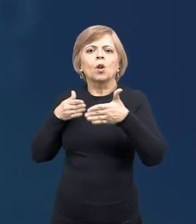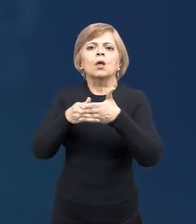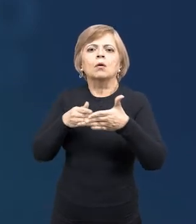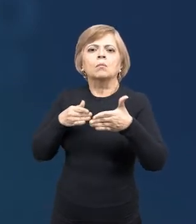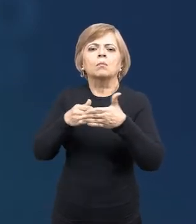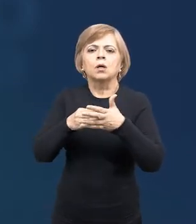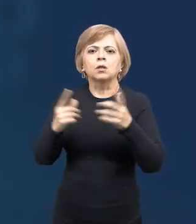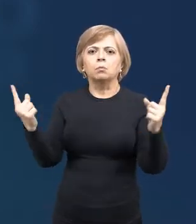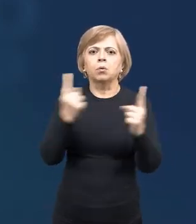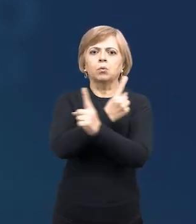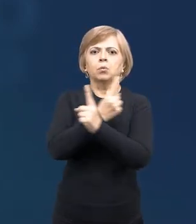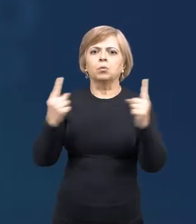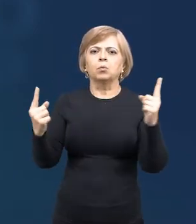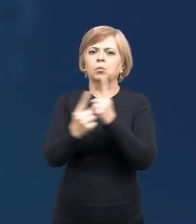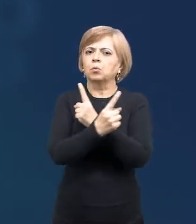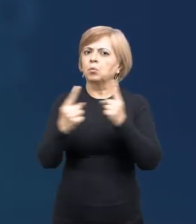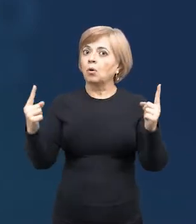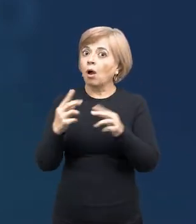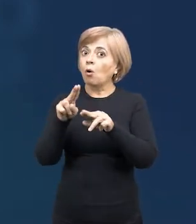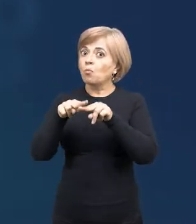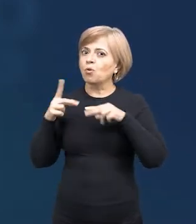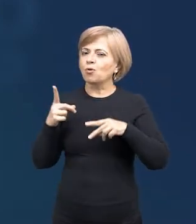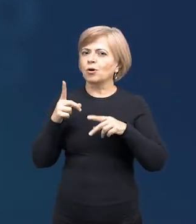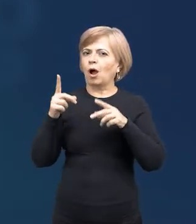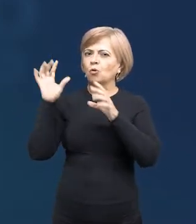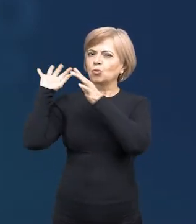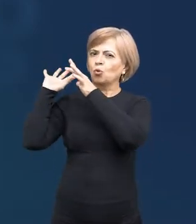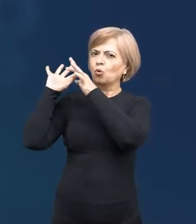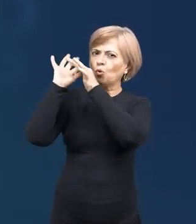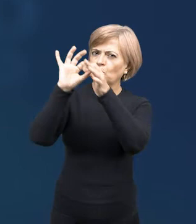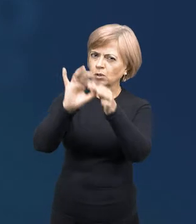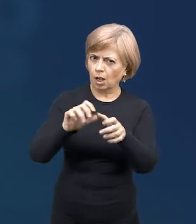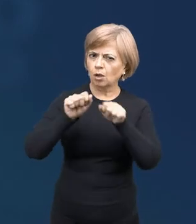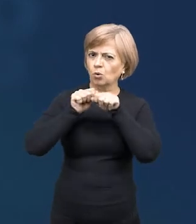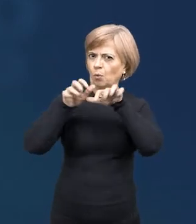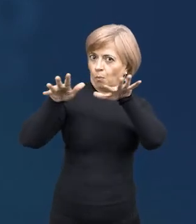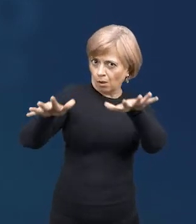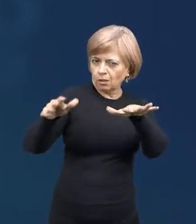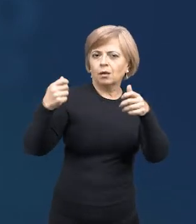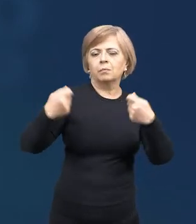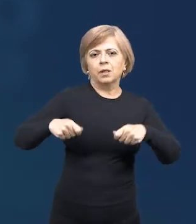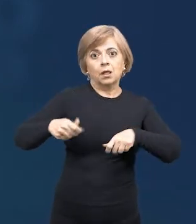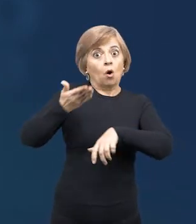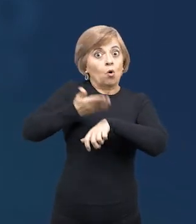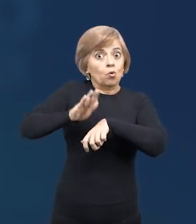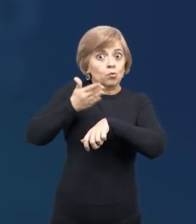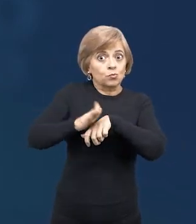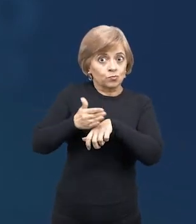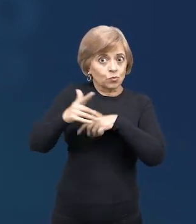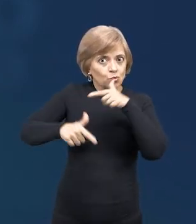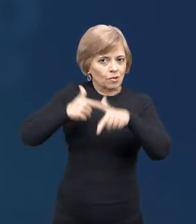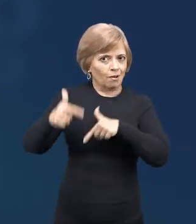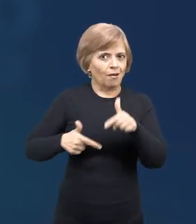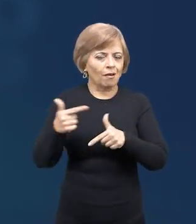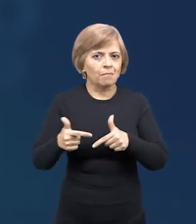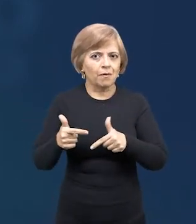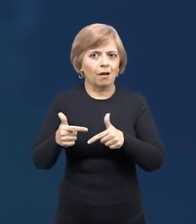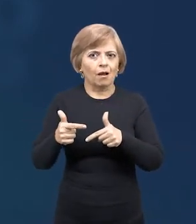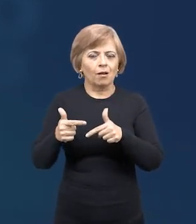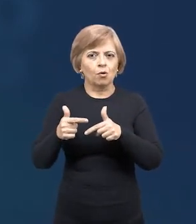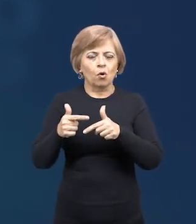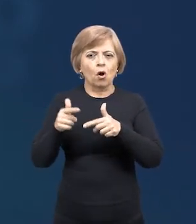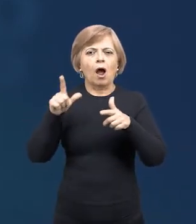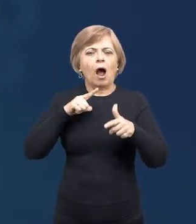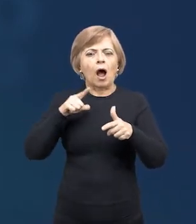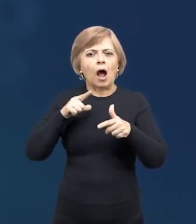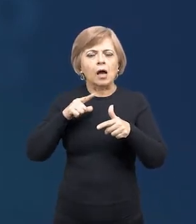circulação impostas pelo contexto da pandemia. Em relação aos órgãos de execução, as medidas restritivas de circulação acabaram,